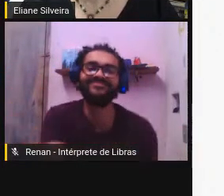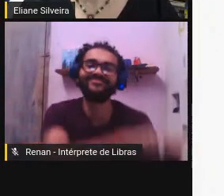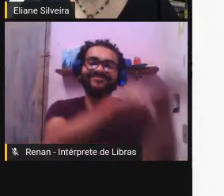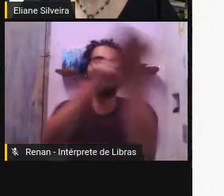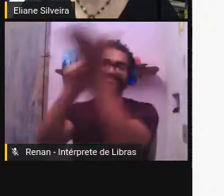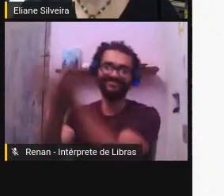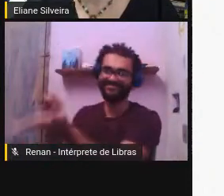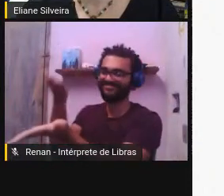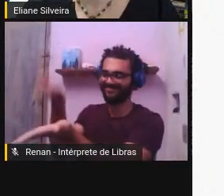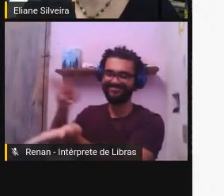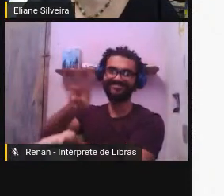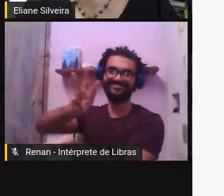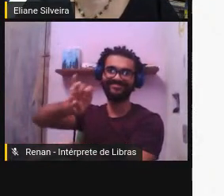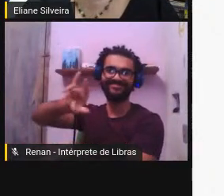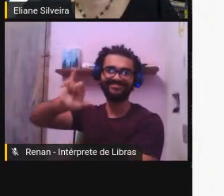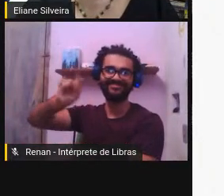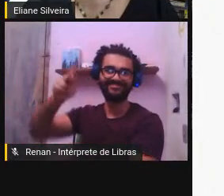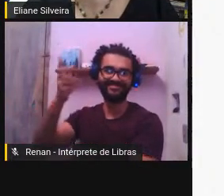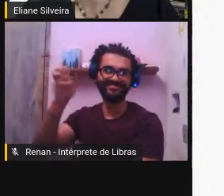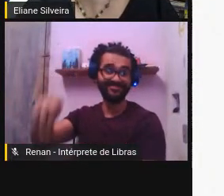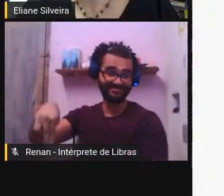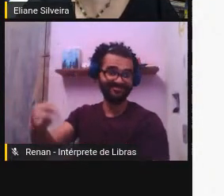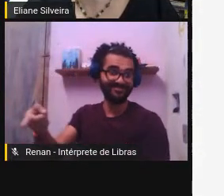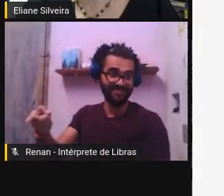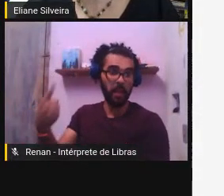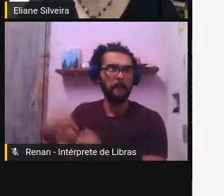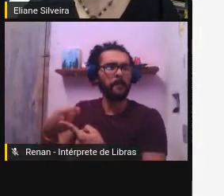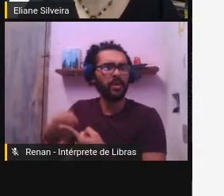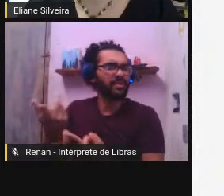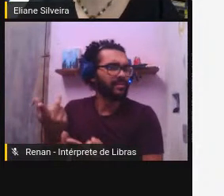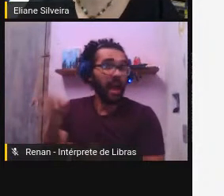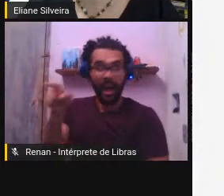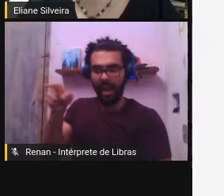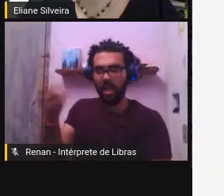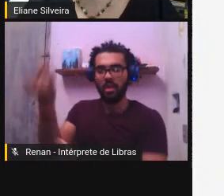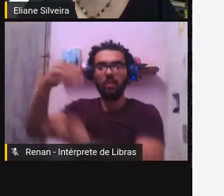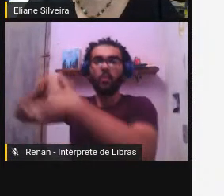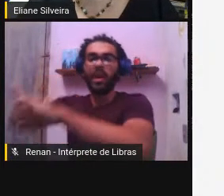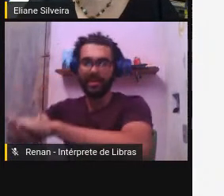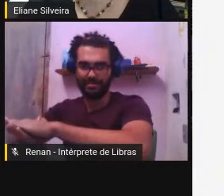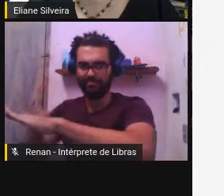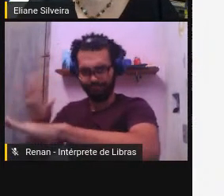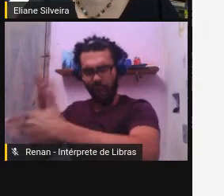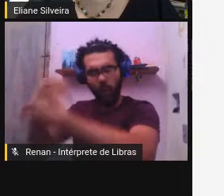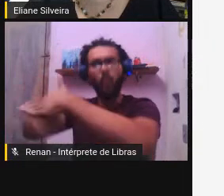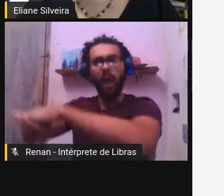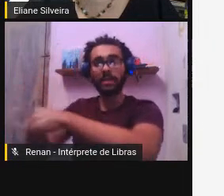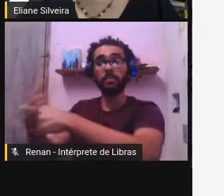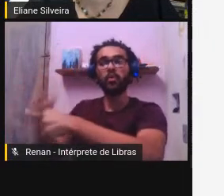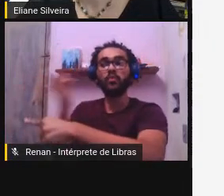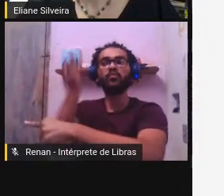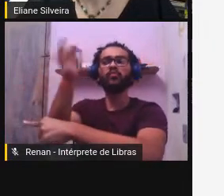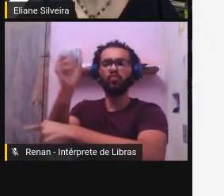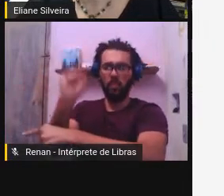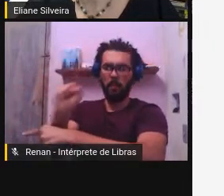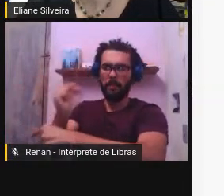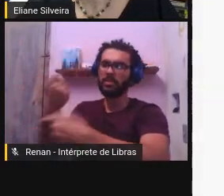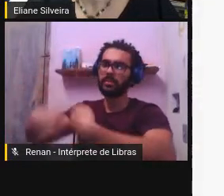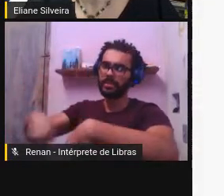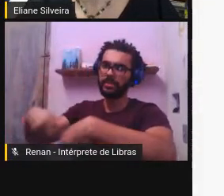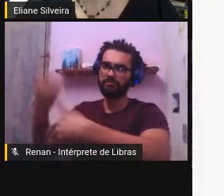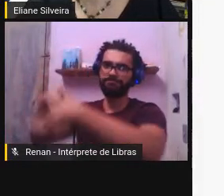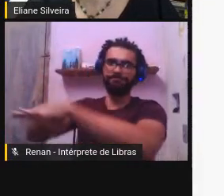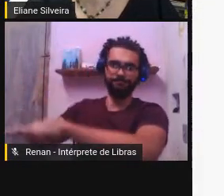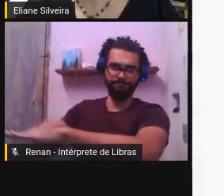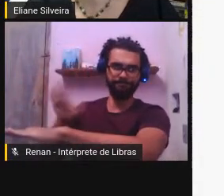guardá-lo para o caso de alguma necessidade. Então, dois aspectos dessa interlocução merecem nossa atenção. Primeiro,